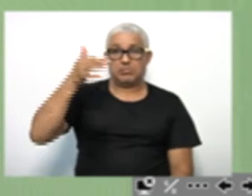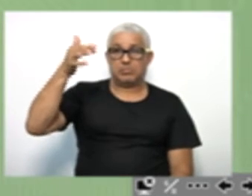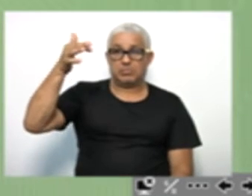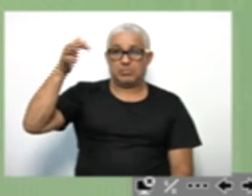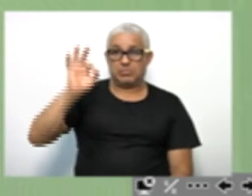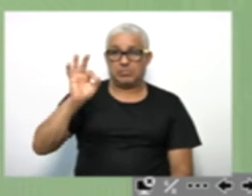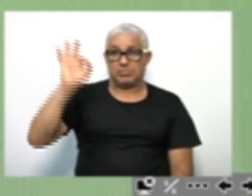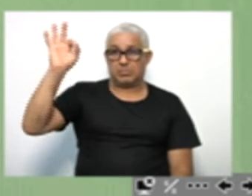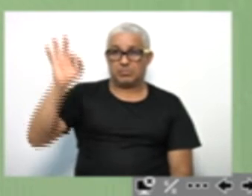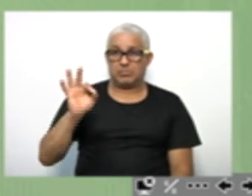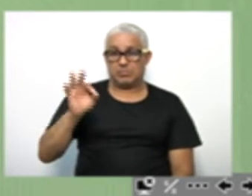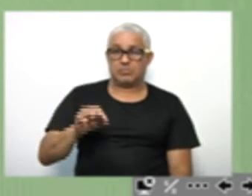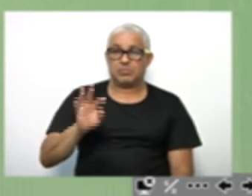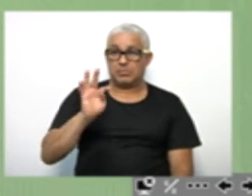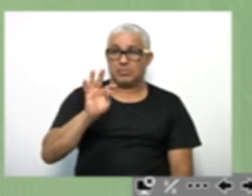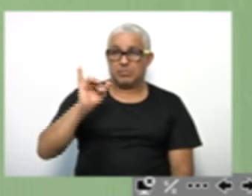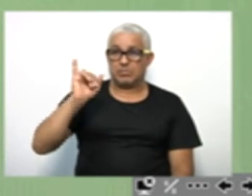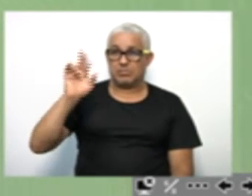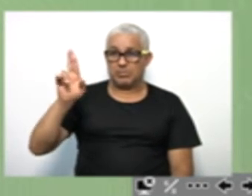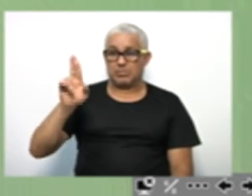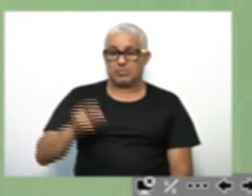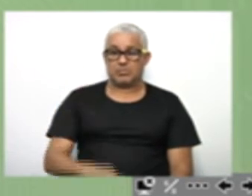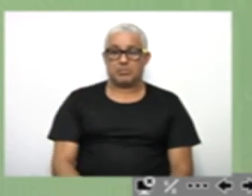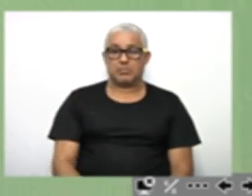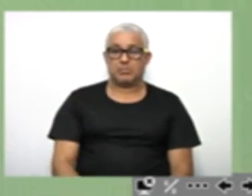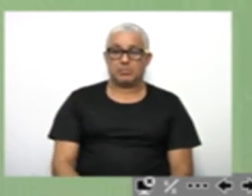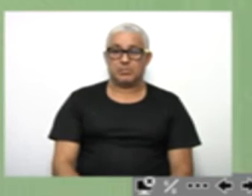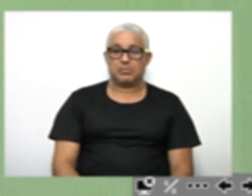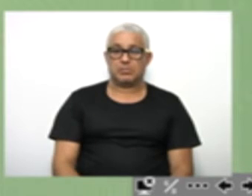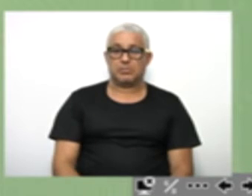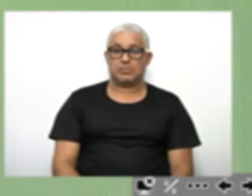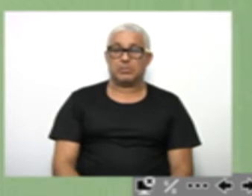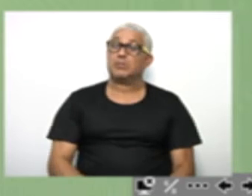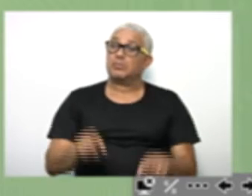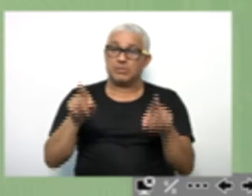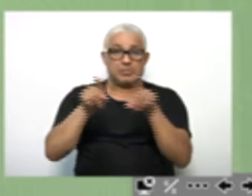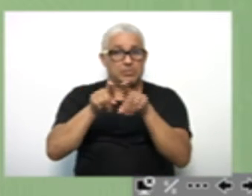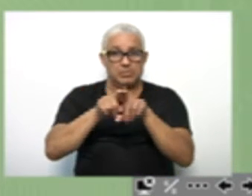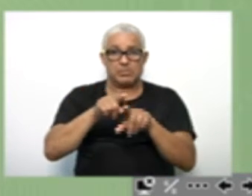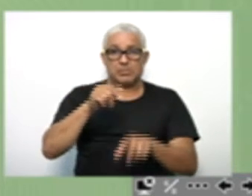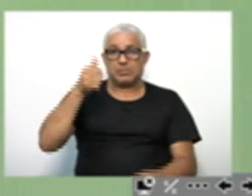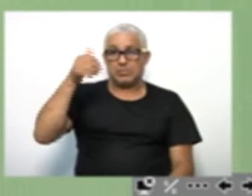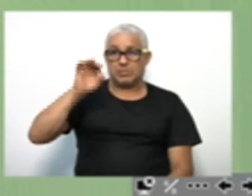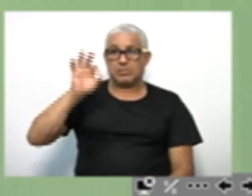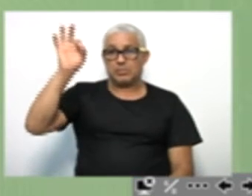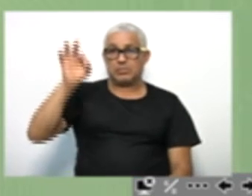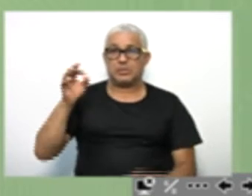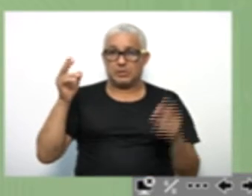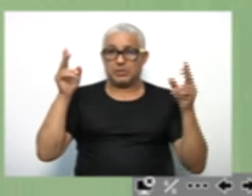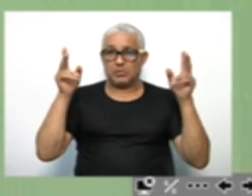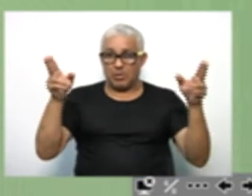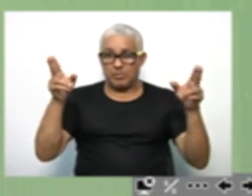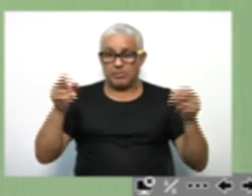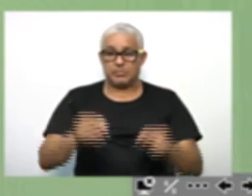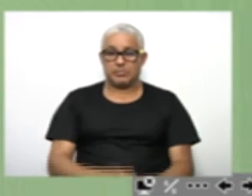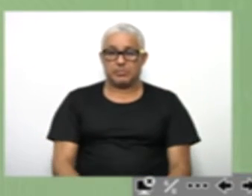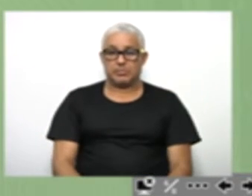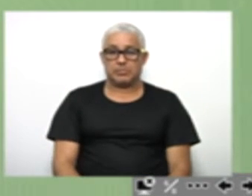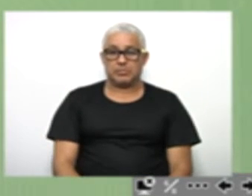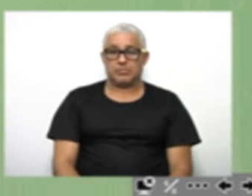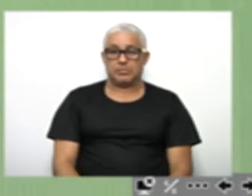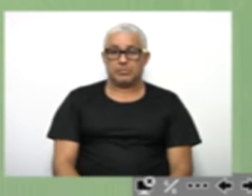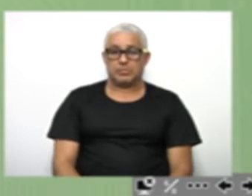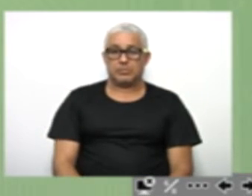10%. E a minha TIR, a taxa interna de retorno, me rende 10%. Quando a minha taxa mínima